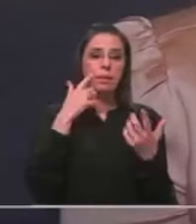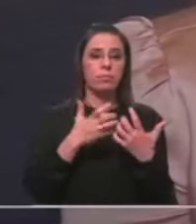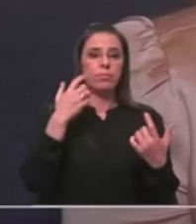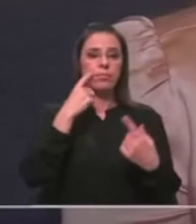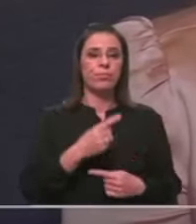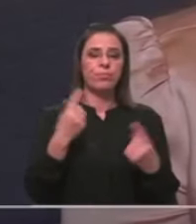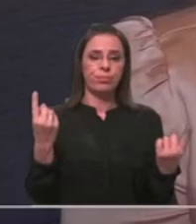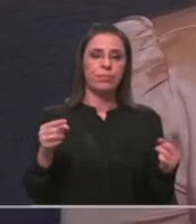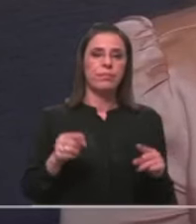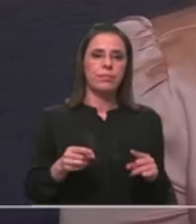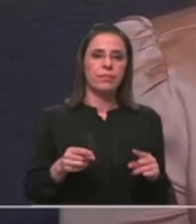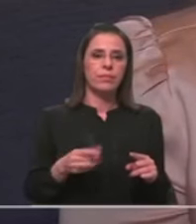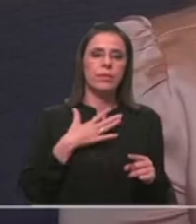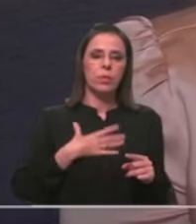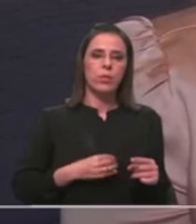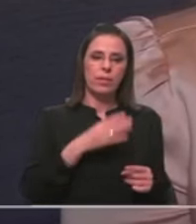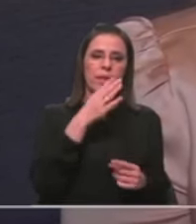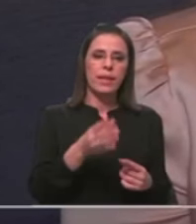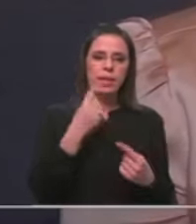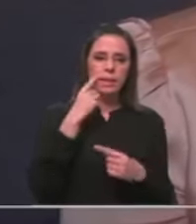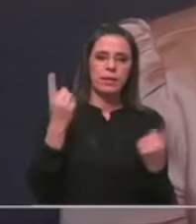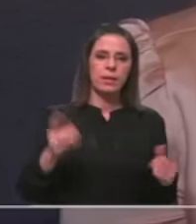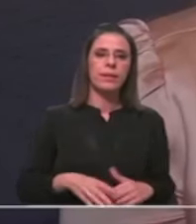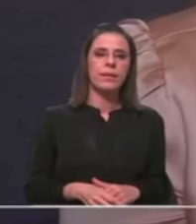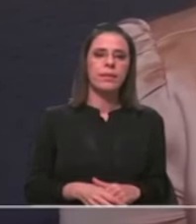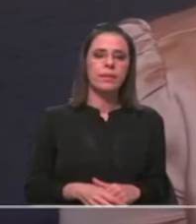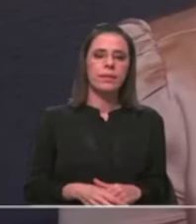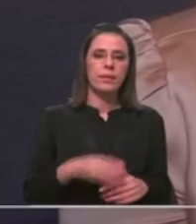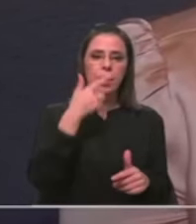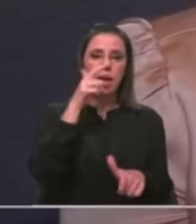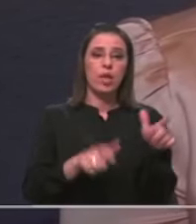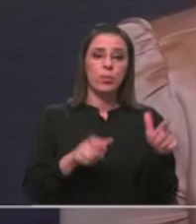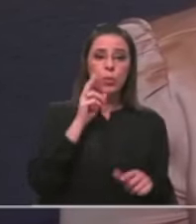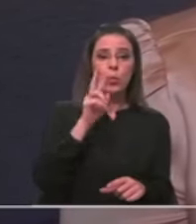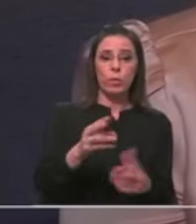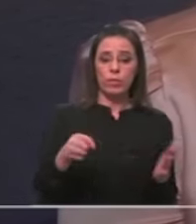mediático. O que é que a Sara gostava de dizer ao público e aos nossos espectadores?